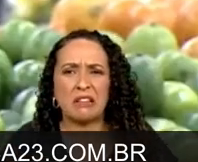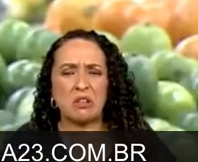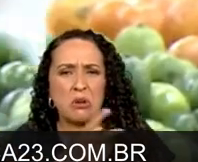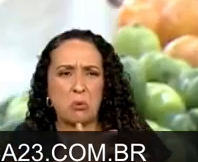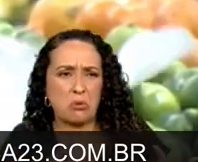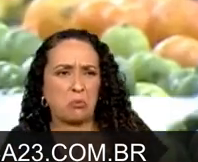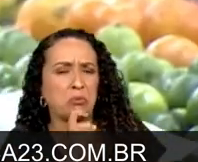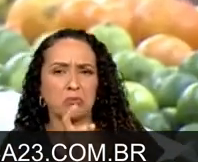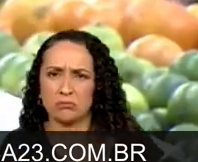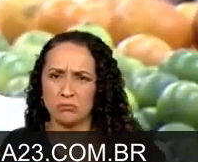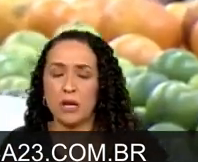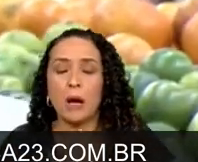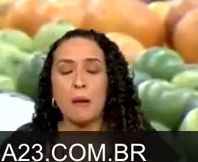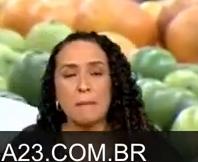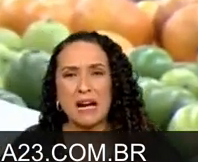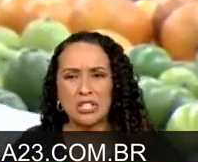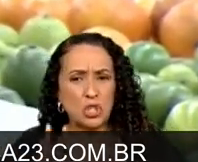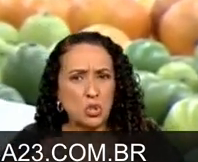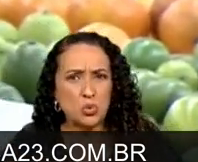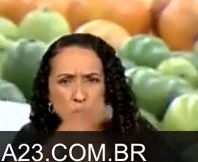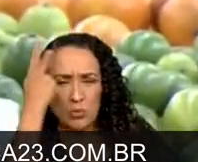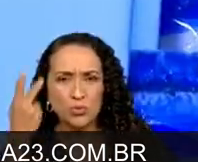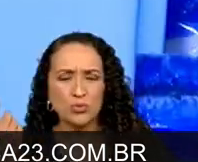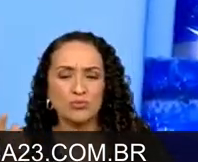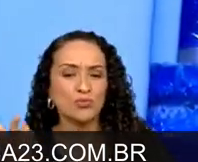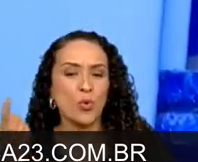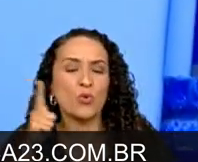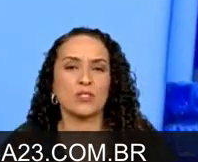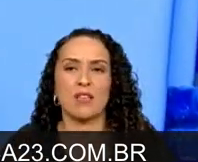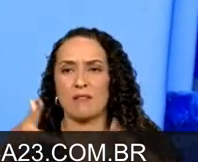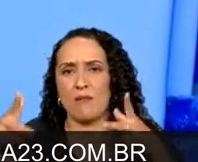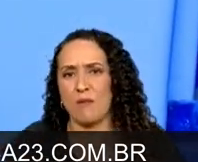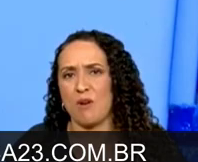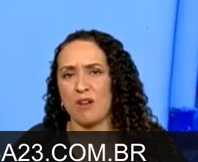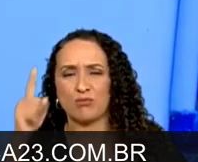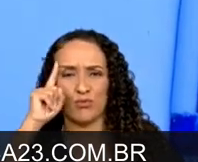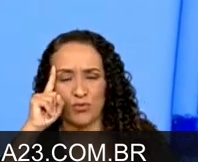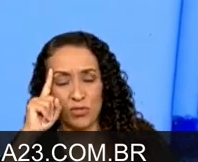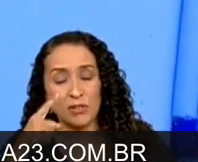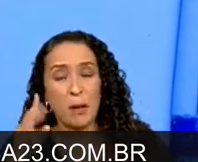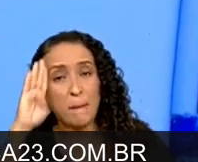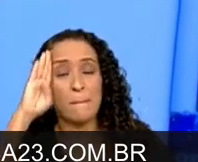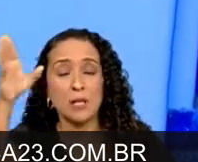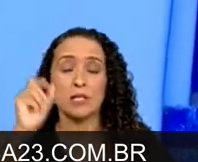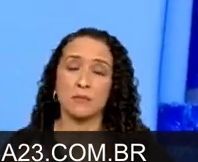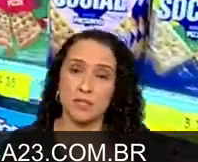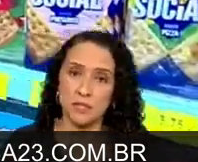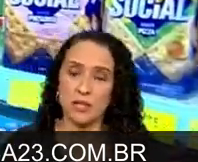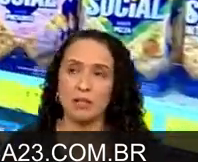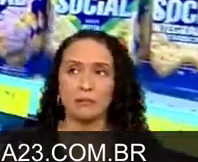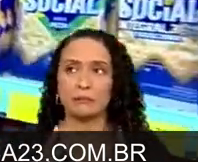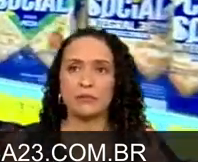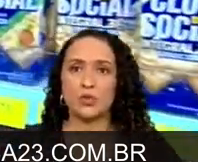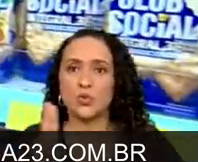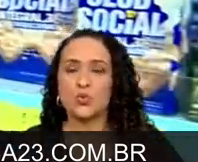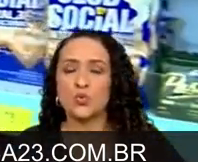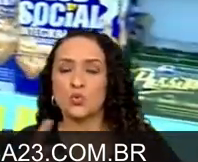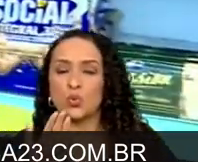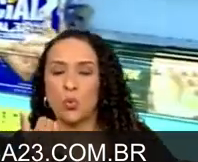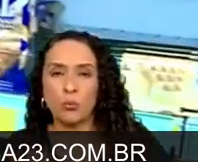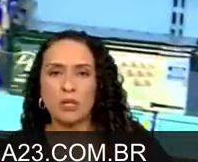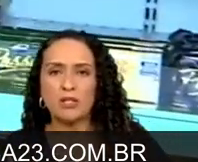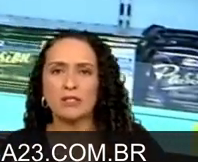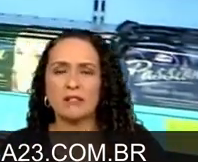não. Mas nem todo mundo consegue se alimentar dessa maneira no dia a dia, principalmente em relação ao consumo dos